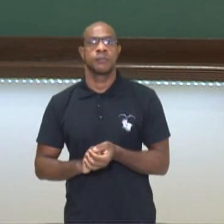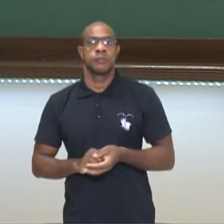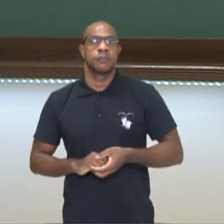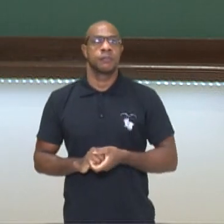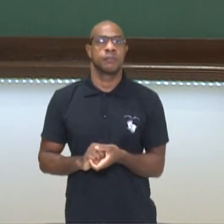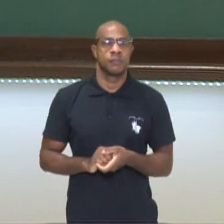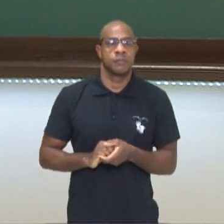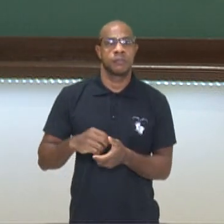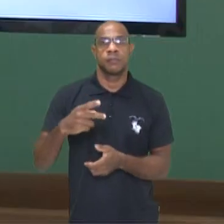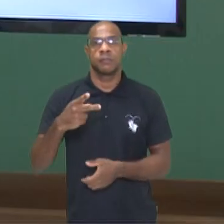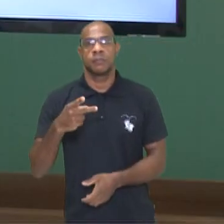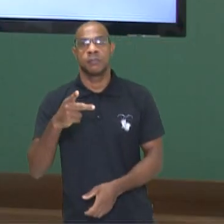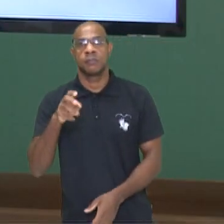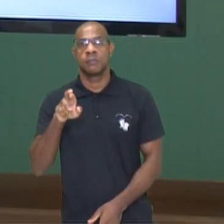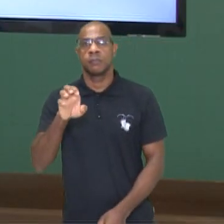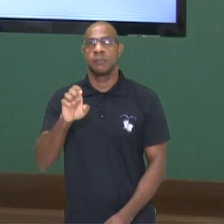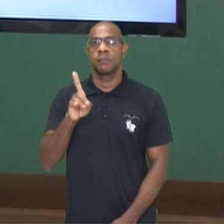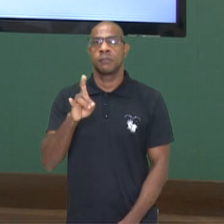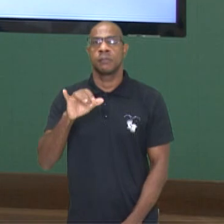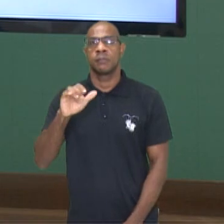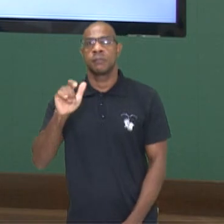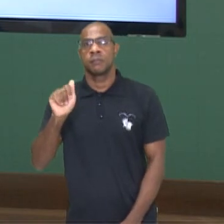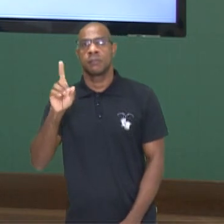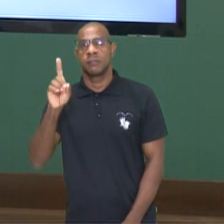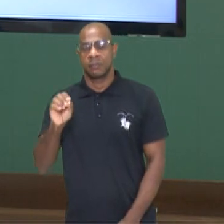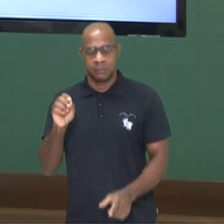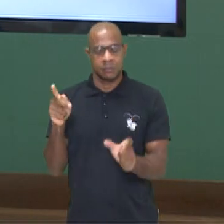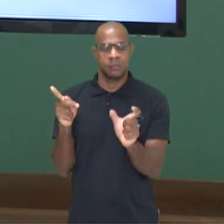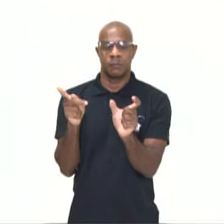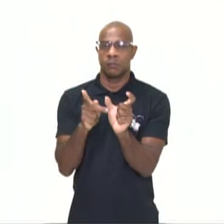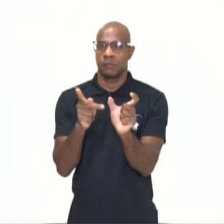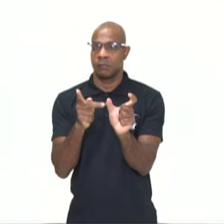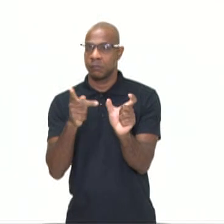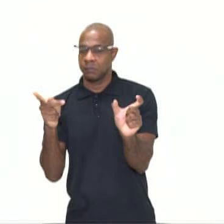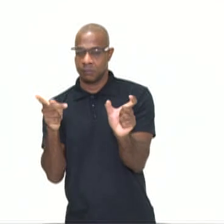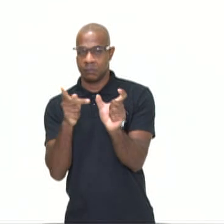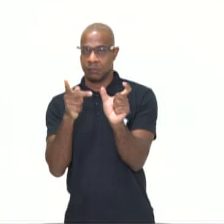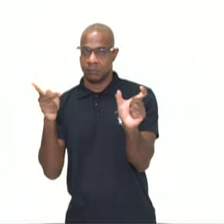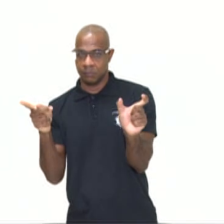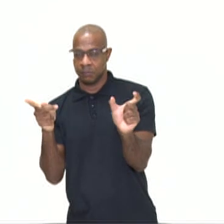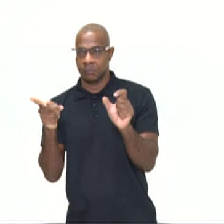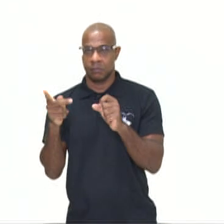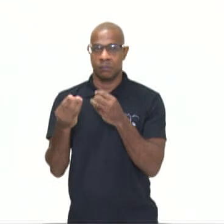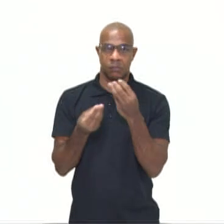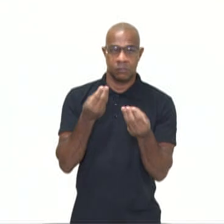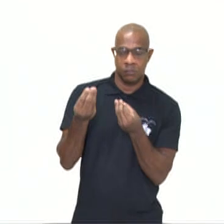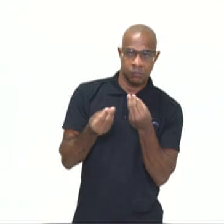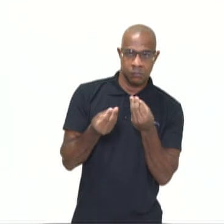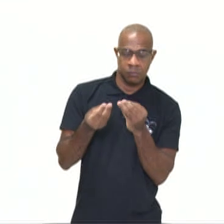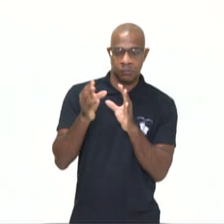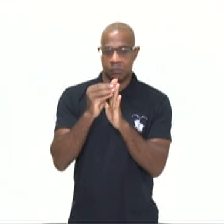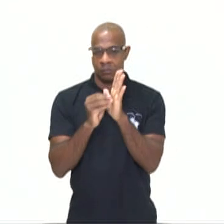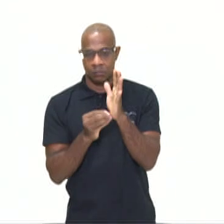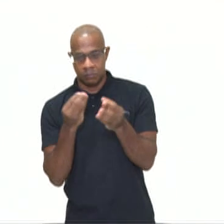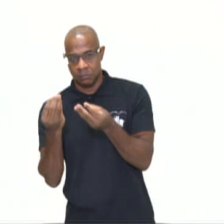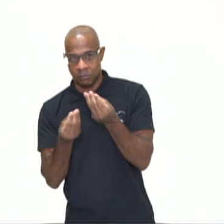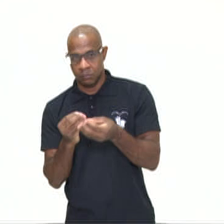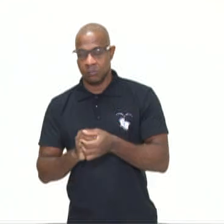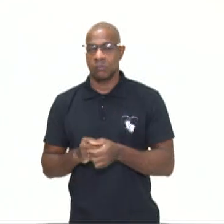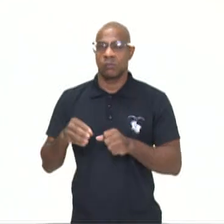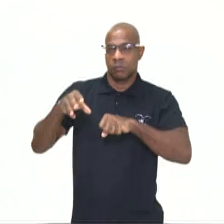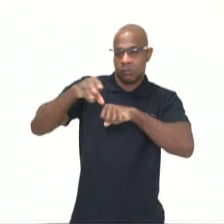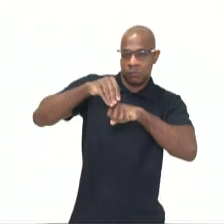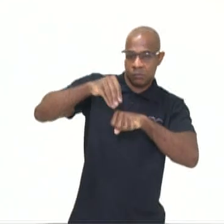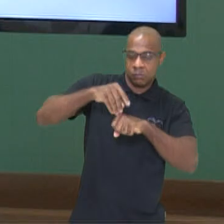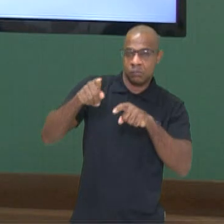reconhecer os tipos de predicado. E para começarmos a cumprir esse objetivo, a realizar esse